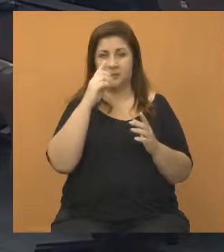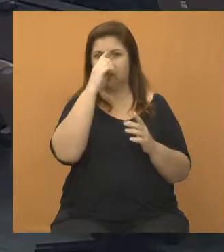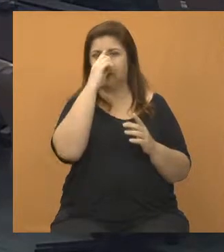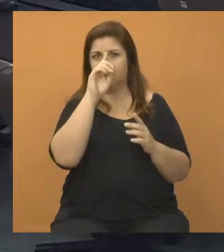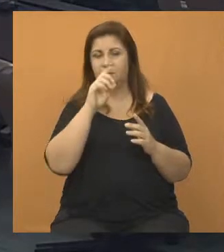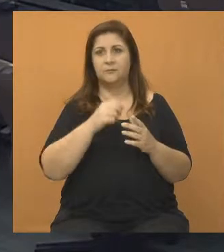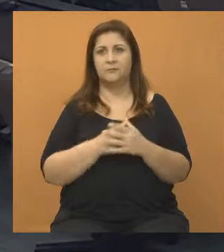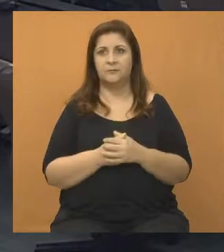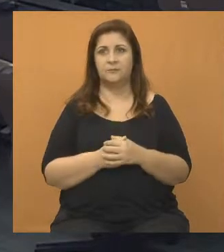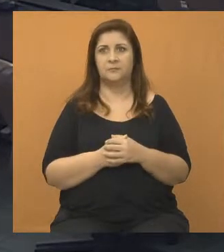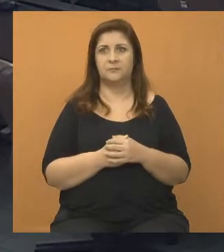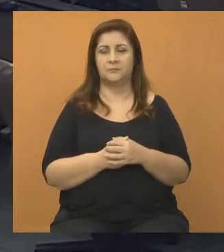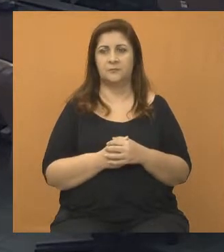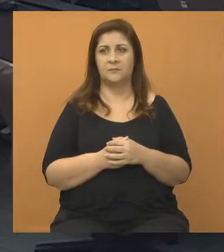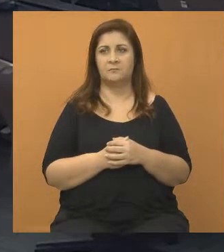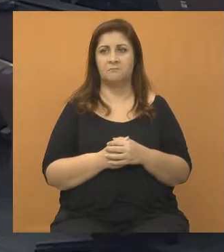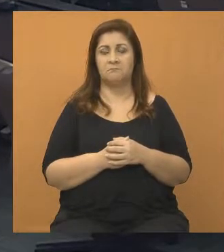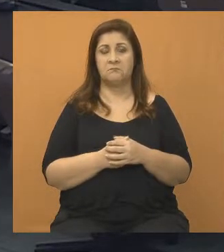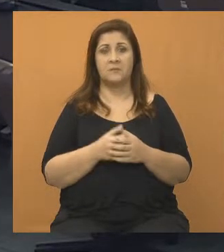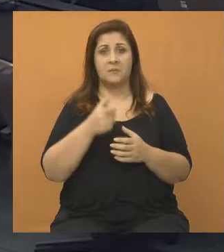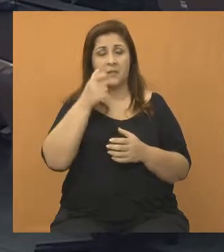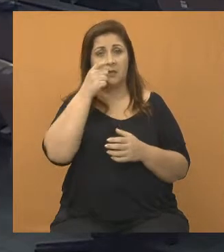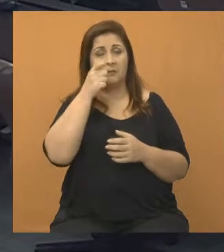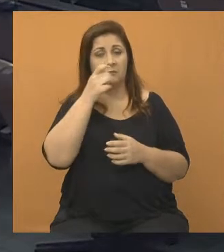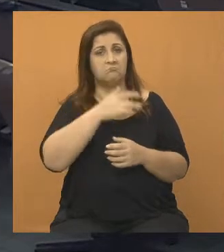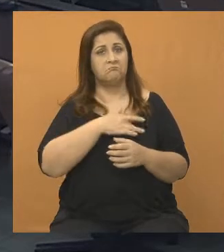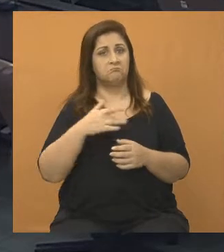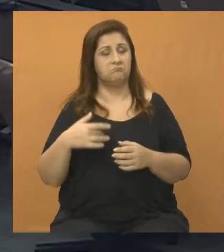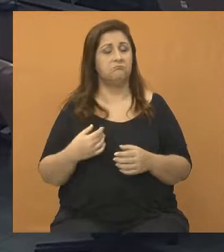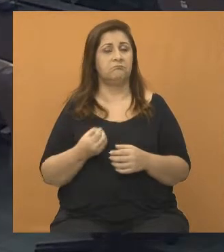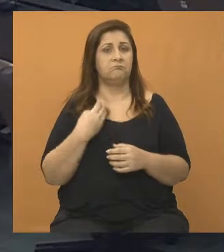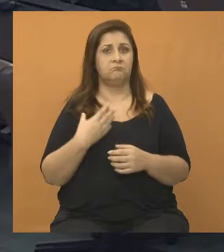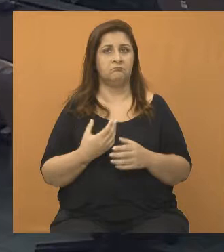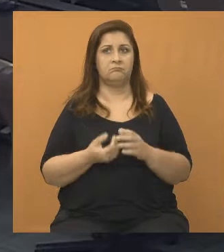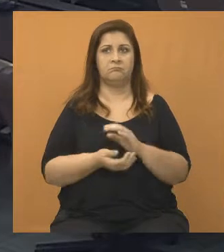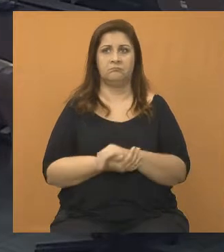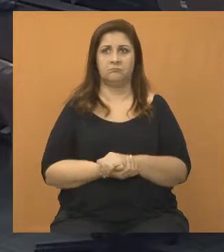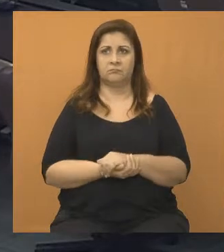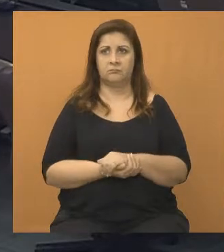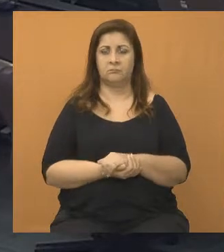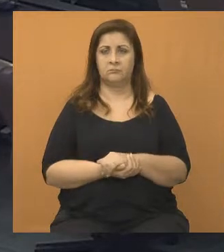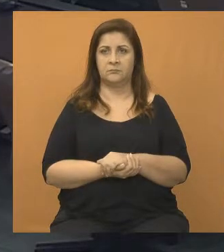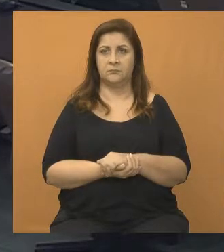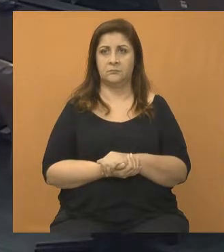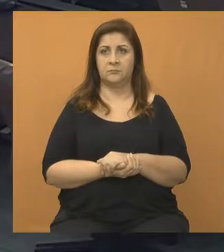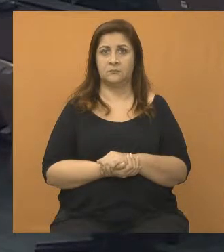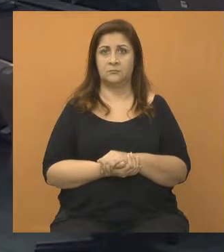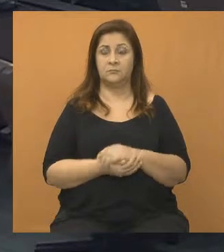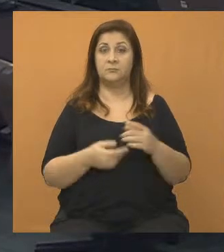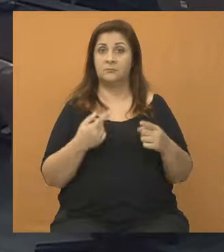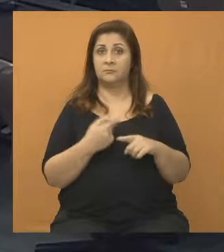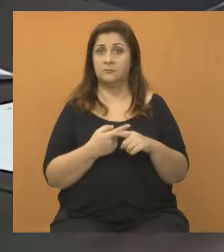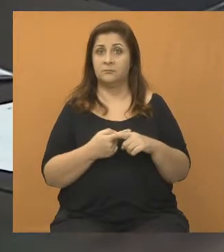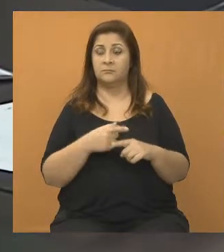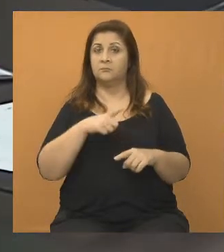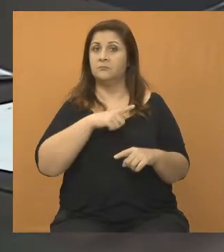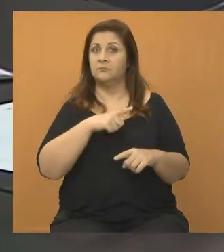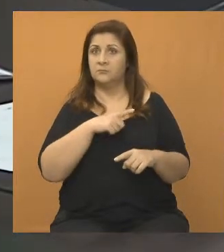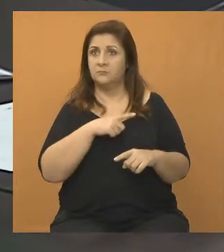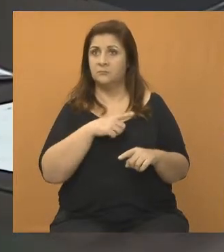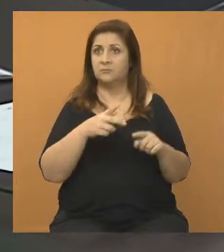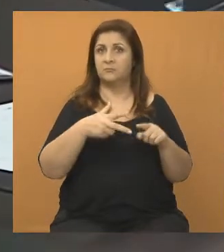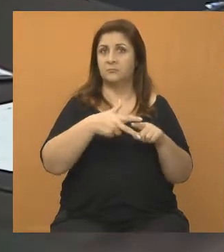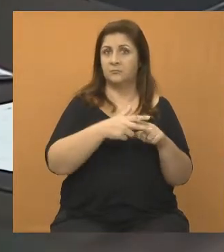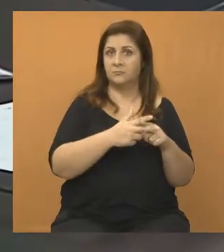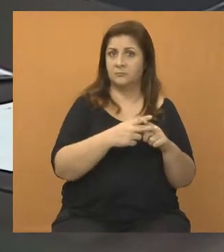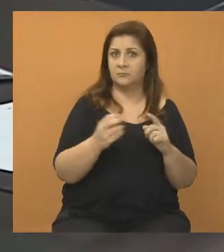Vejo um incremento muito bom com relação à saúde, né? Até mesmo porque a gente teremos instrumentos novos